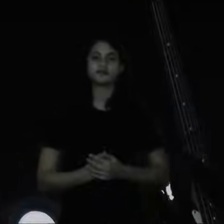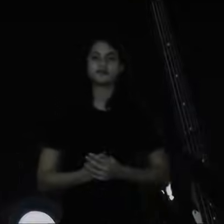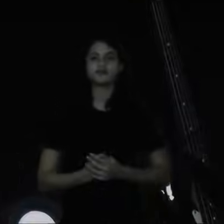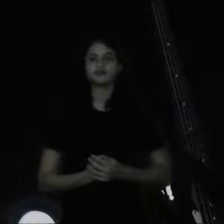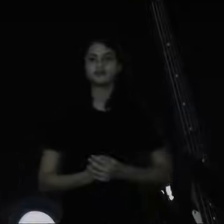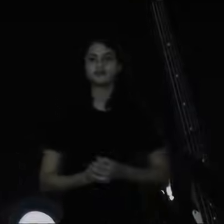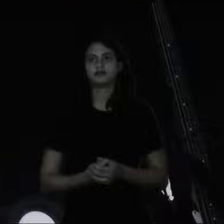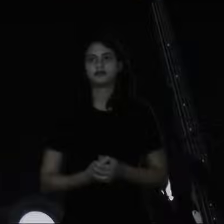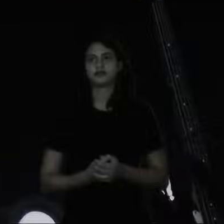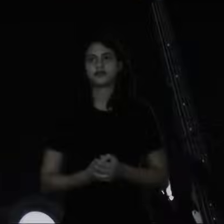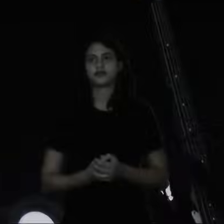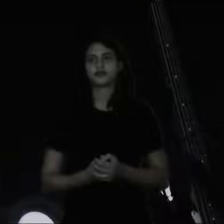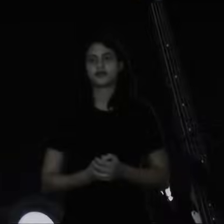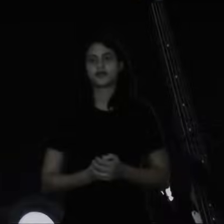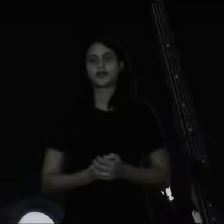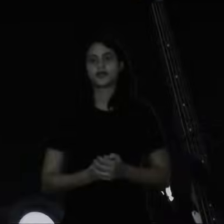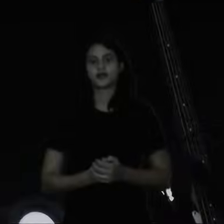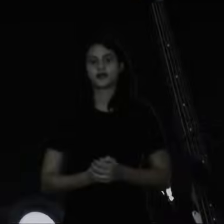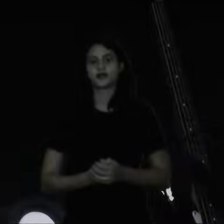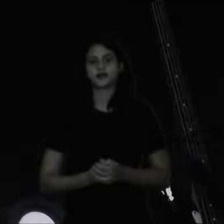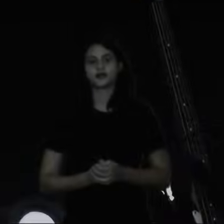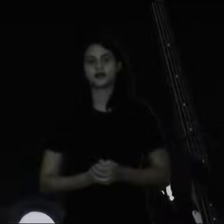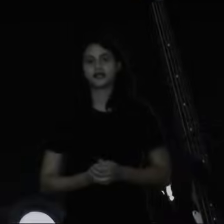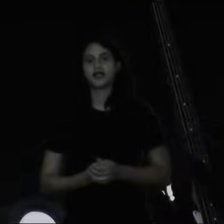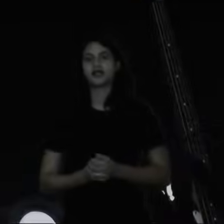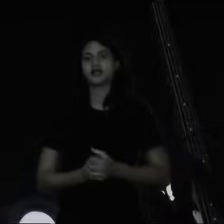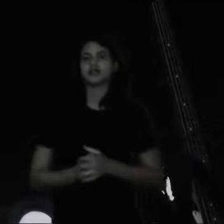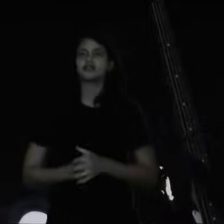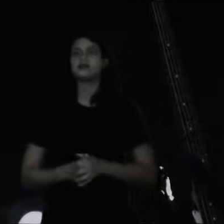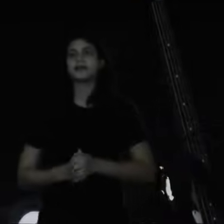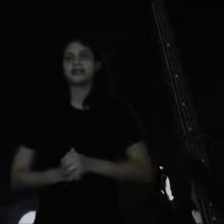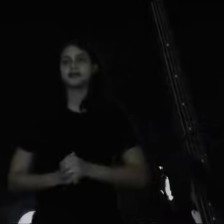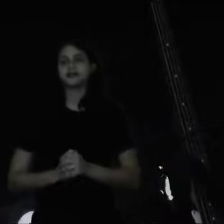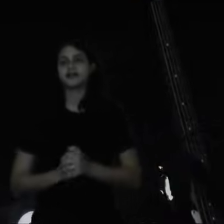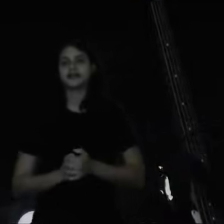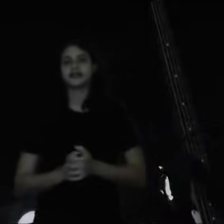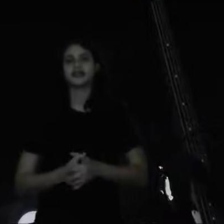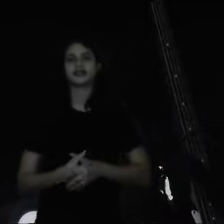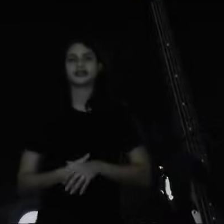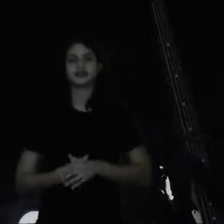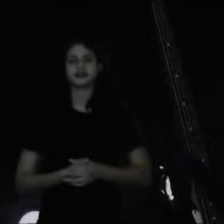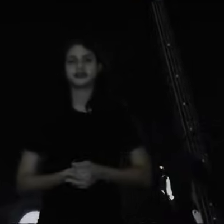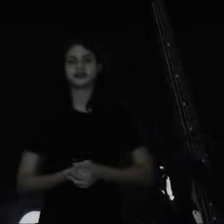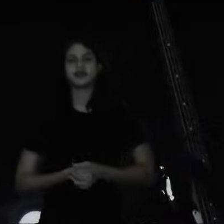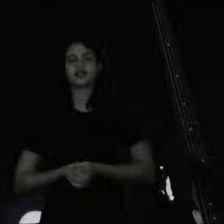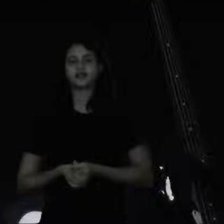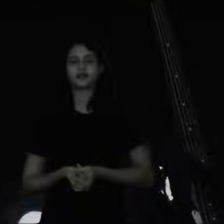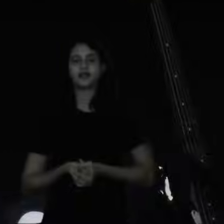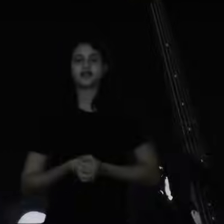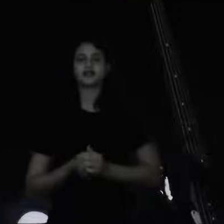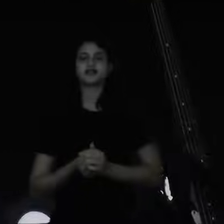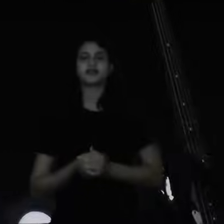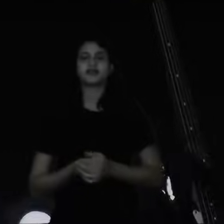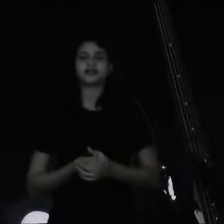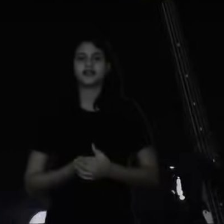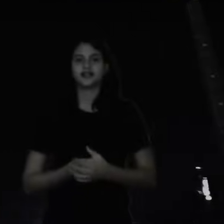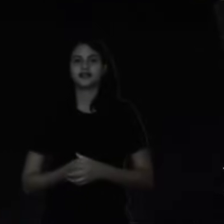a gente passa ou vai passar por rejeição.